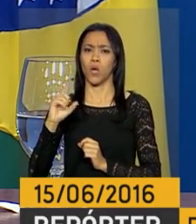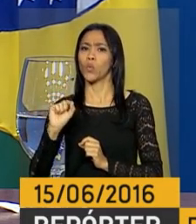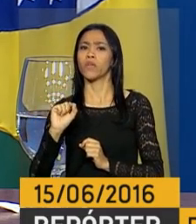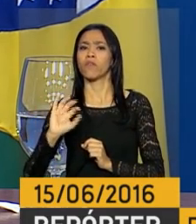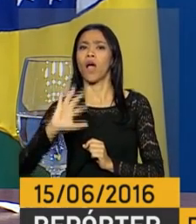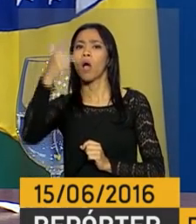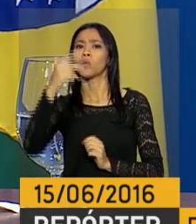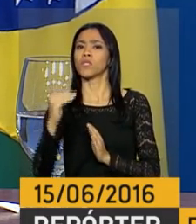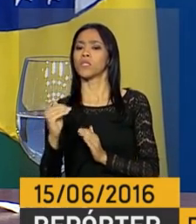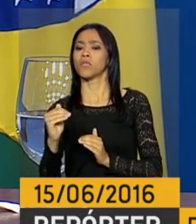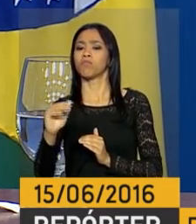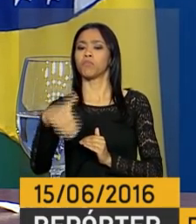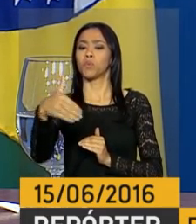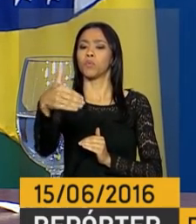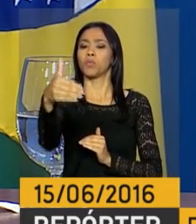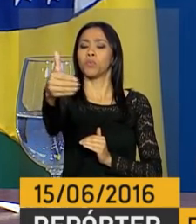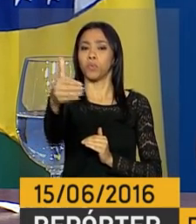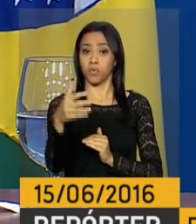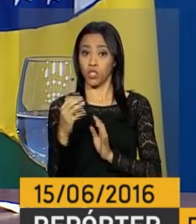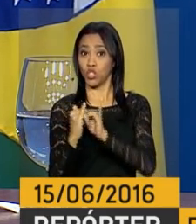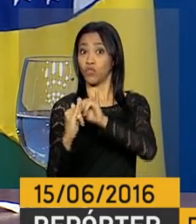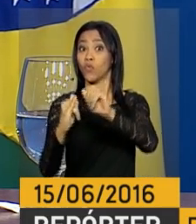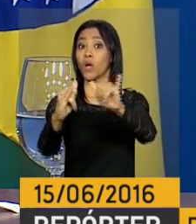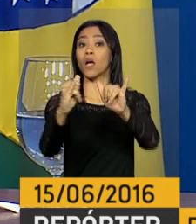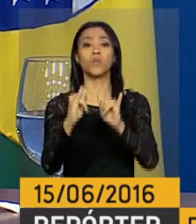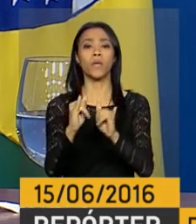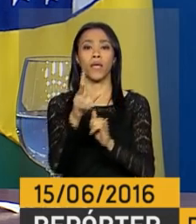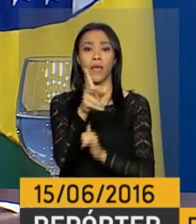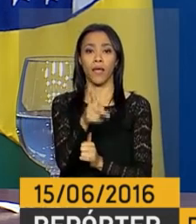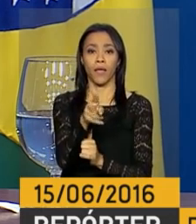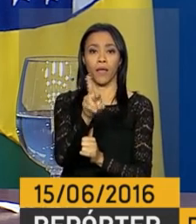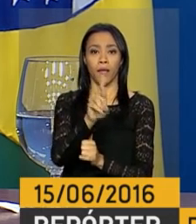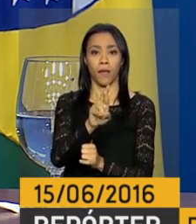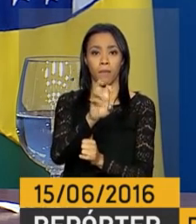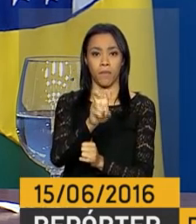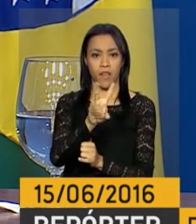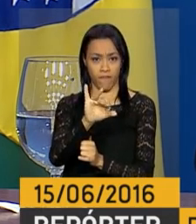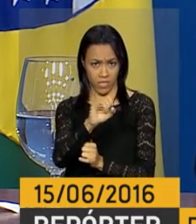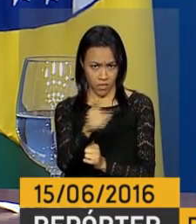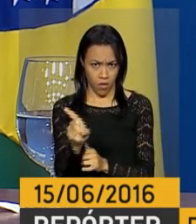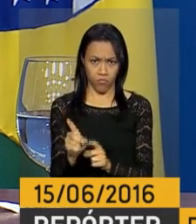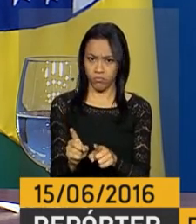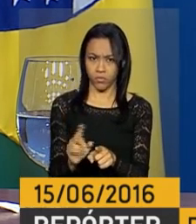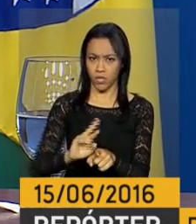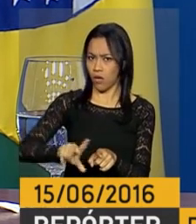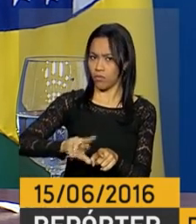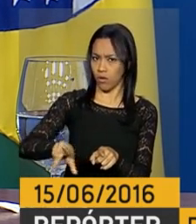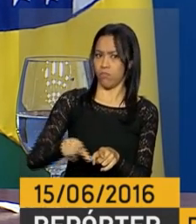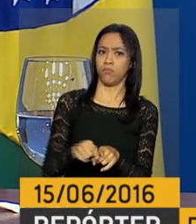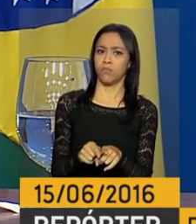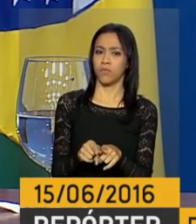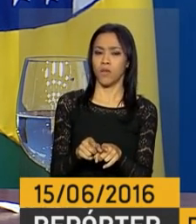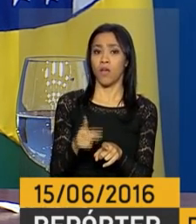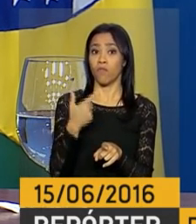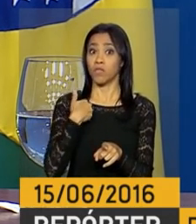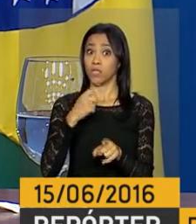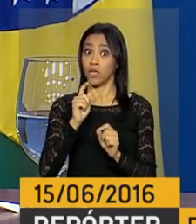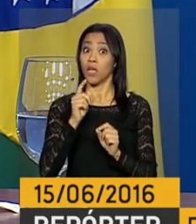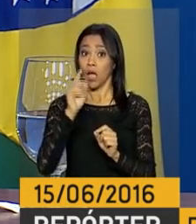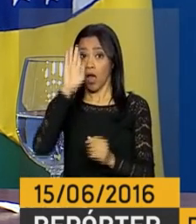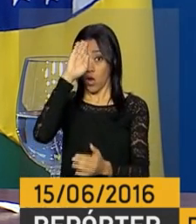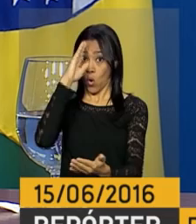coordena a expectativa divulgando previsões otimista. Não, não, não. A expectativa você constrói